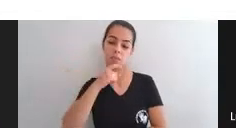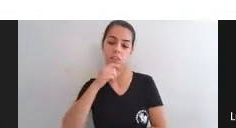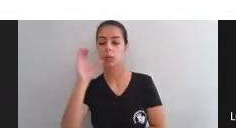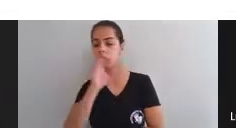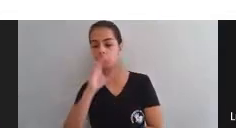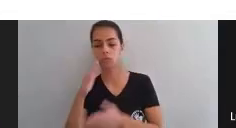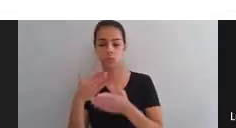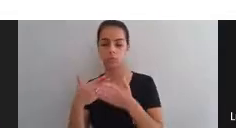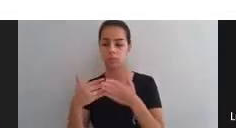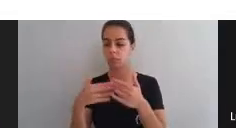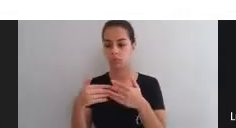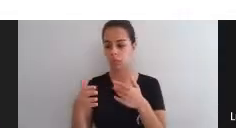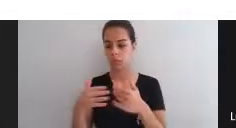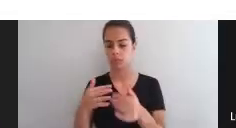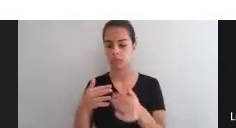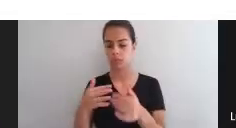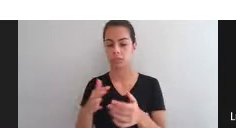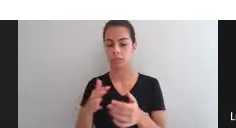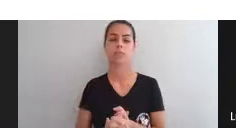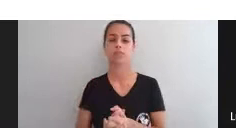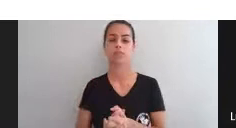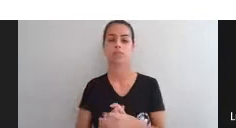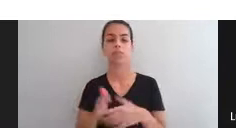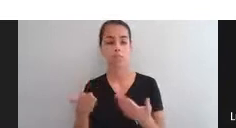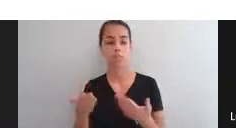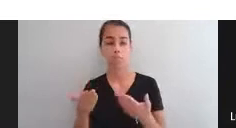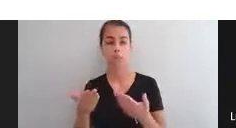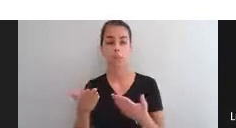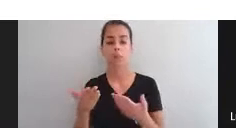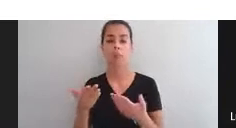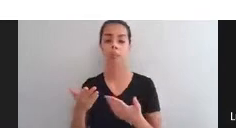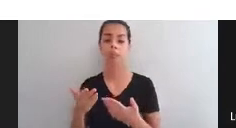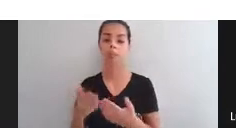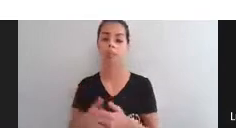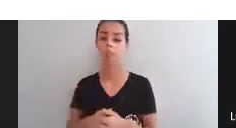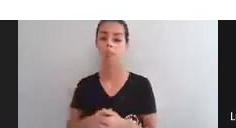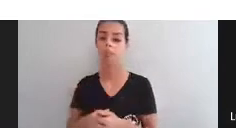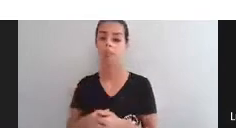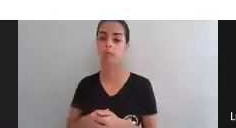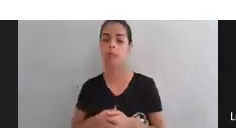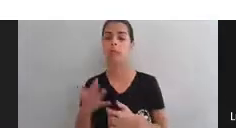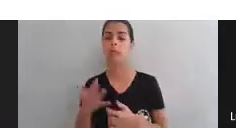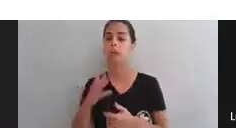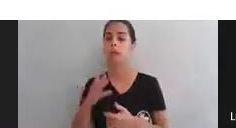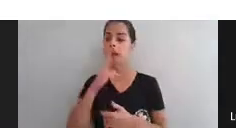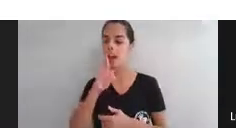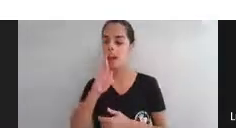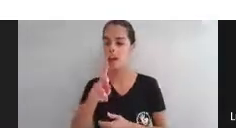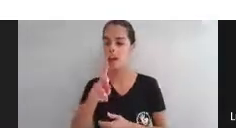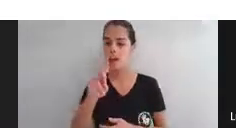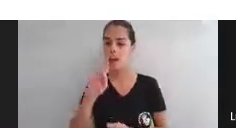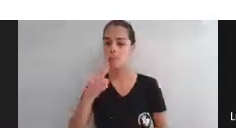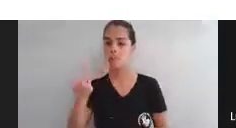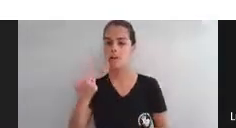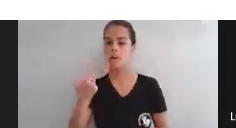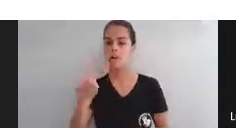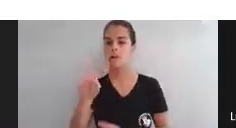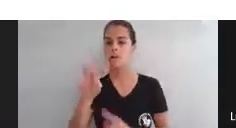portanto, Lord Kelvin propôs que a razão entre as temperaturas TF e